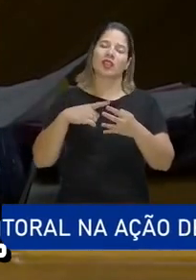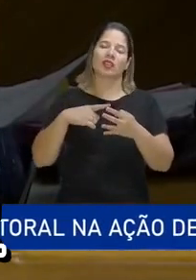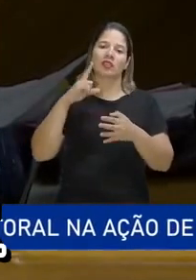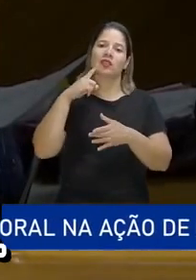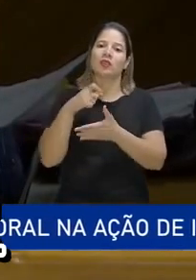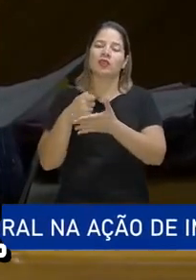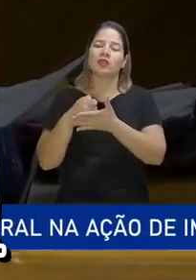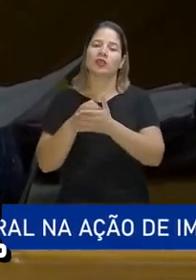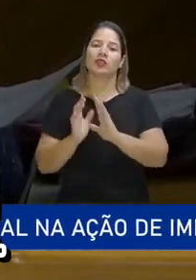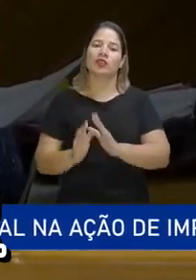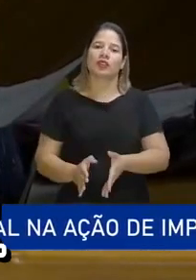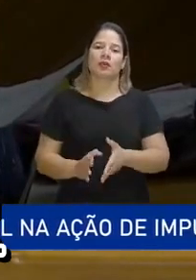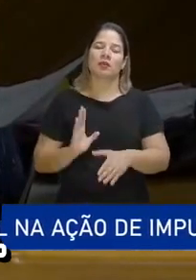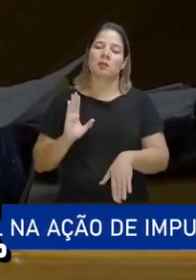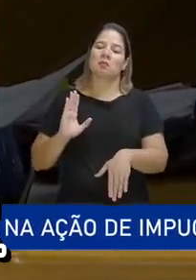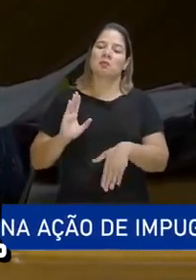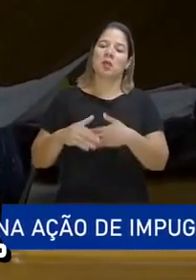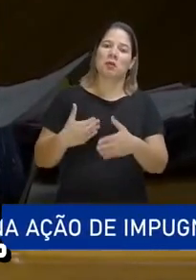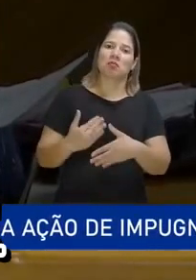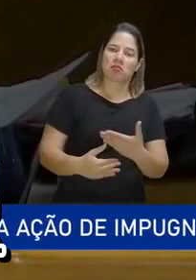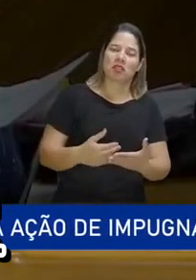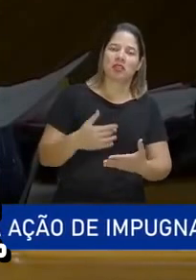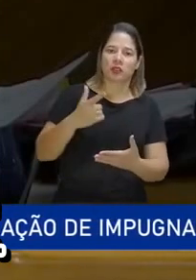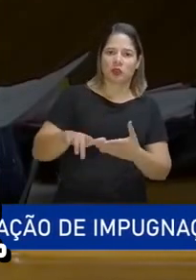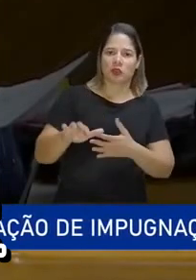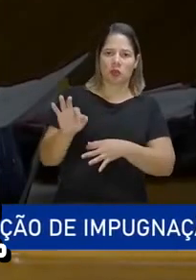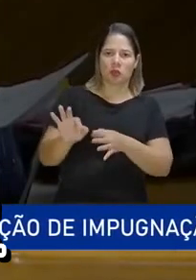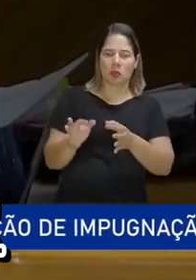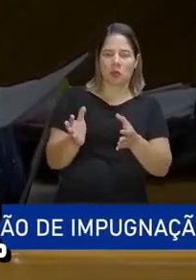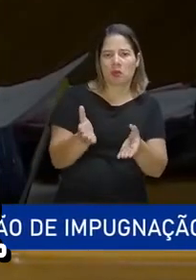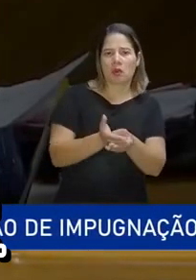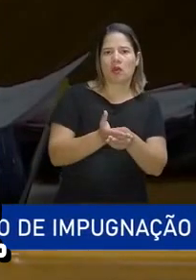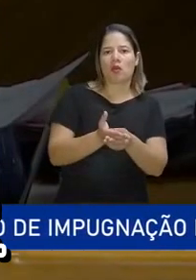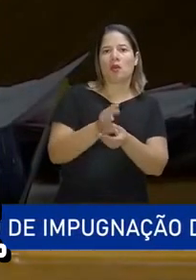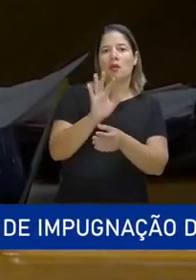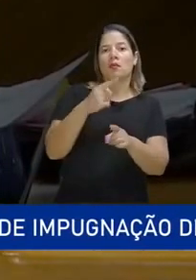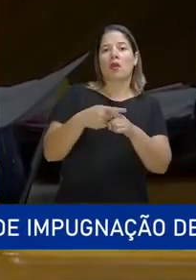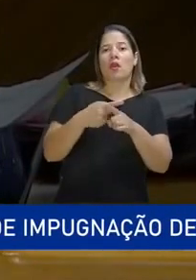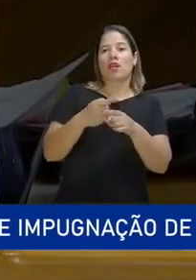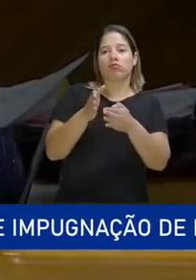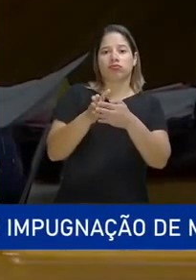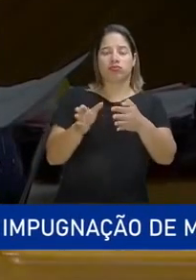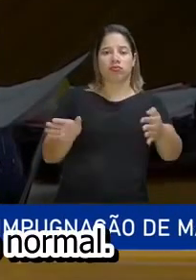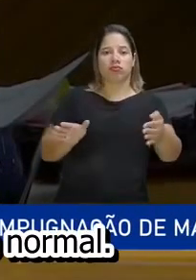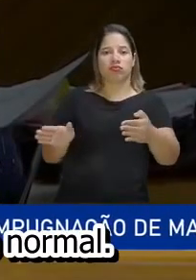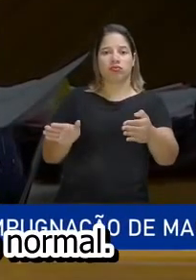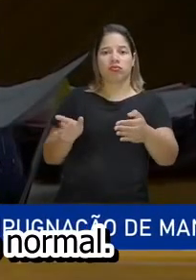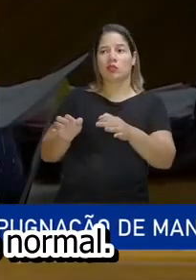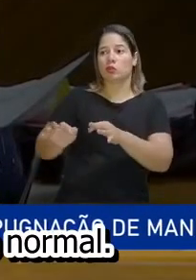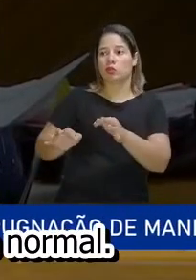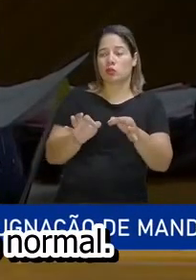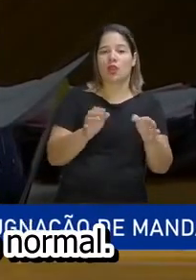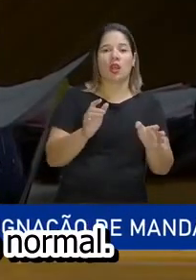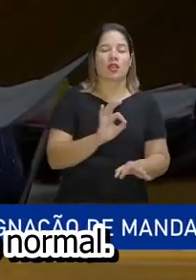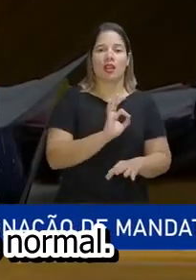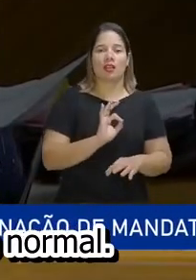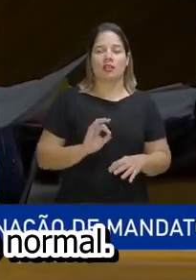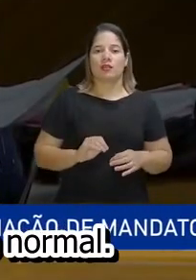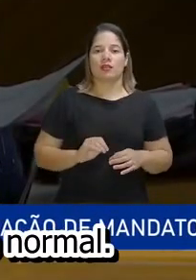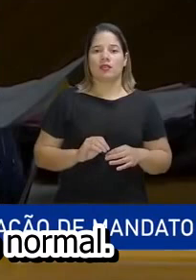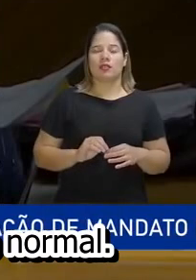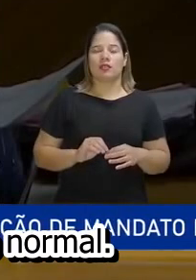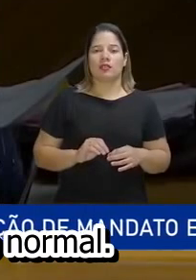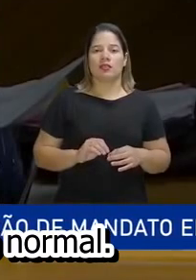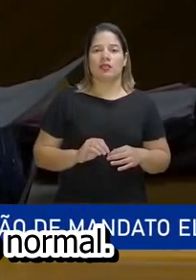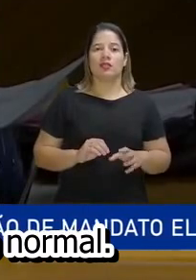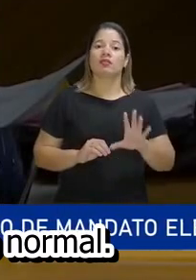marcha processual, visto que não se exige o trânsito em julgado para o seu cumprimento. Cumpre-se o